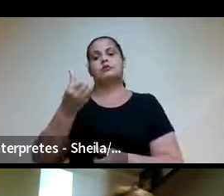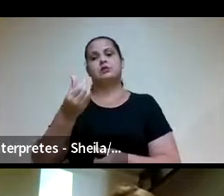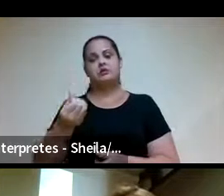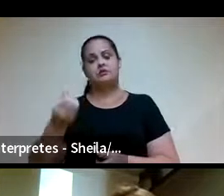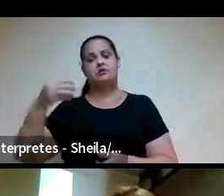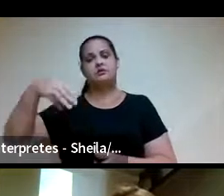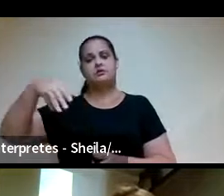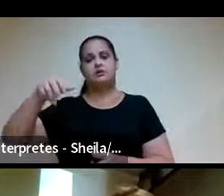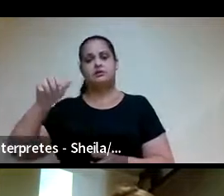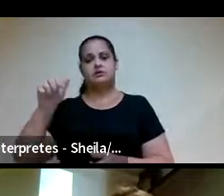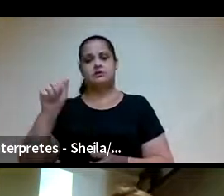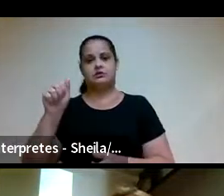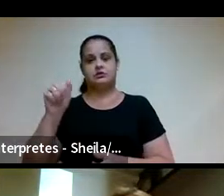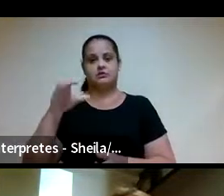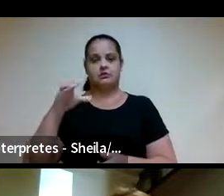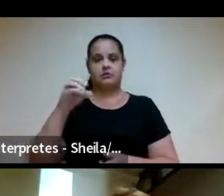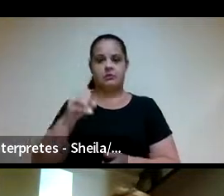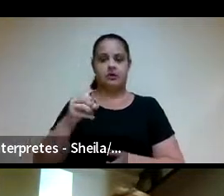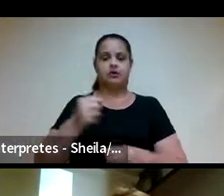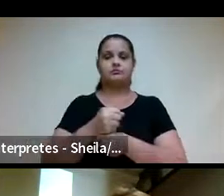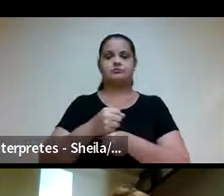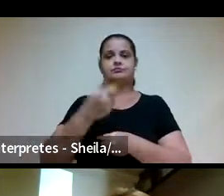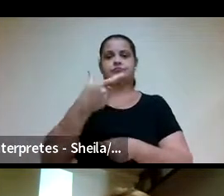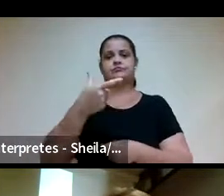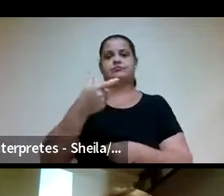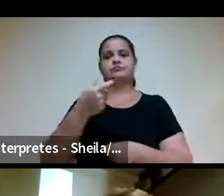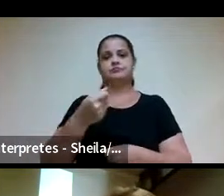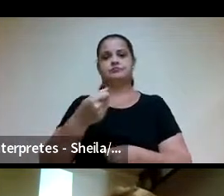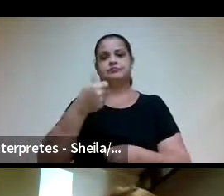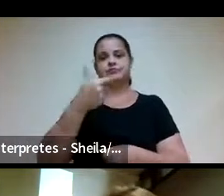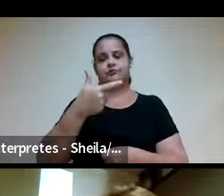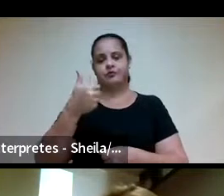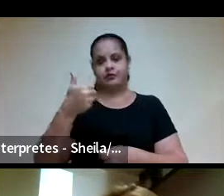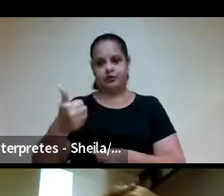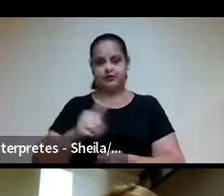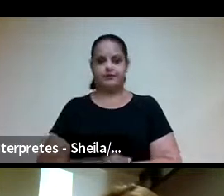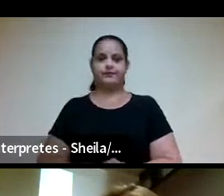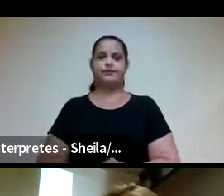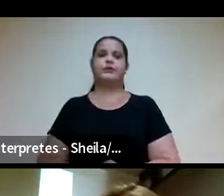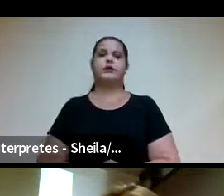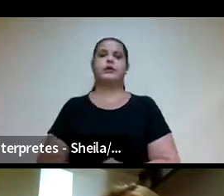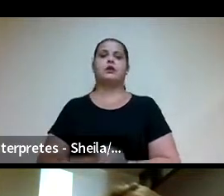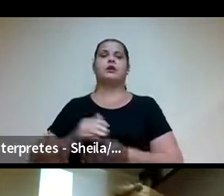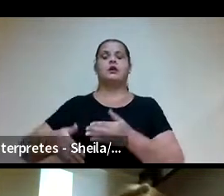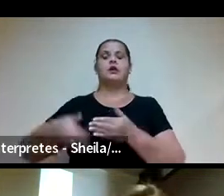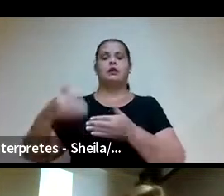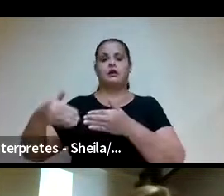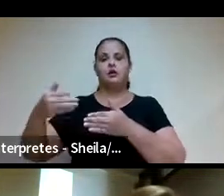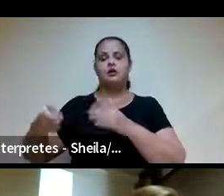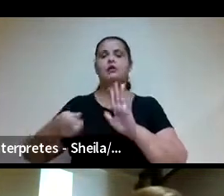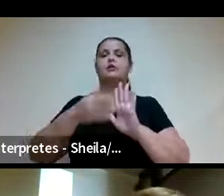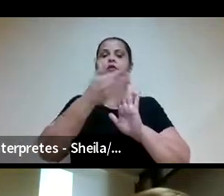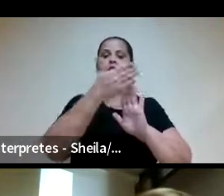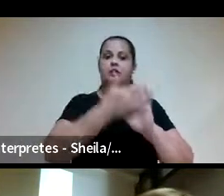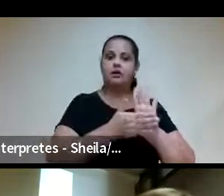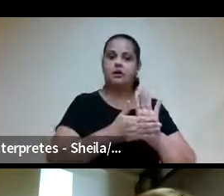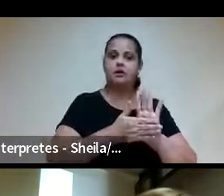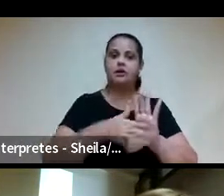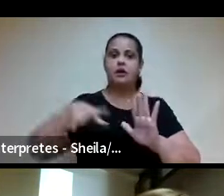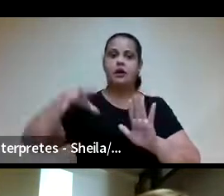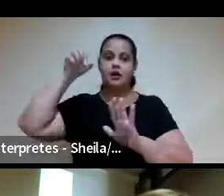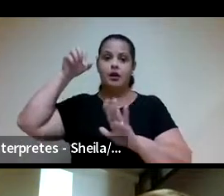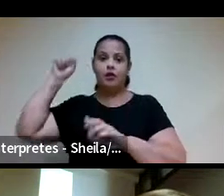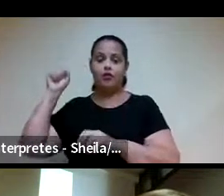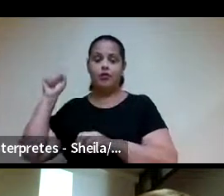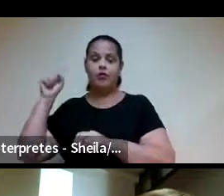na qual os investigantes insistiram mais uma vez na oitiva da testemunha Edna Inácio Gomes, a